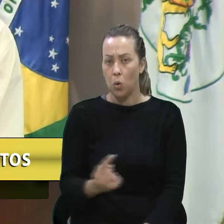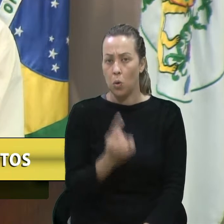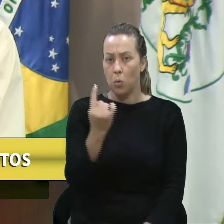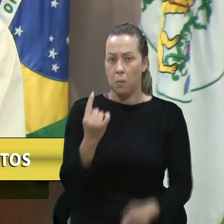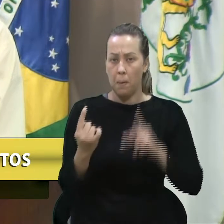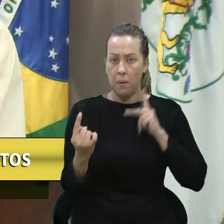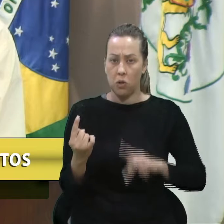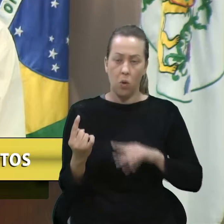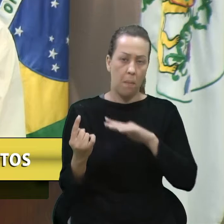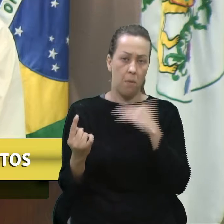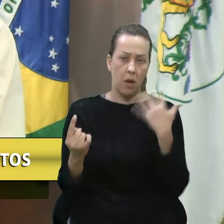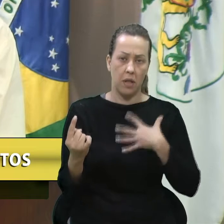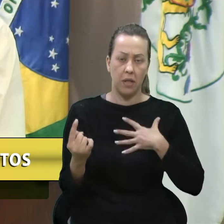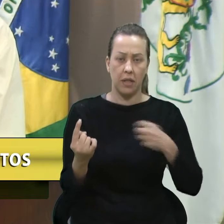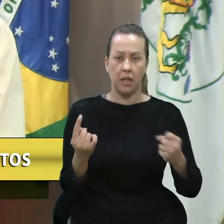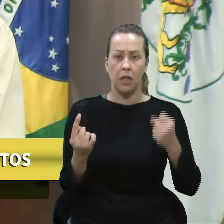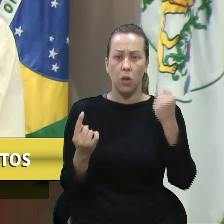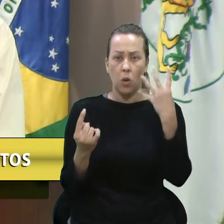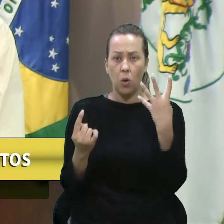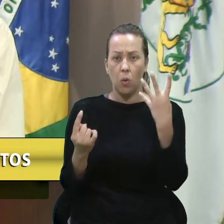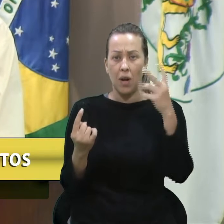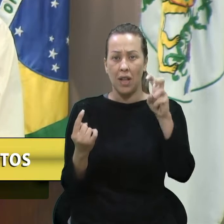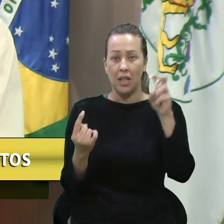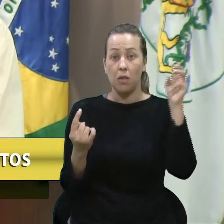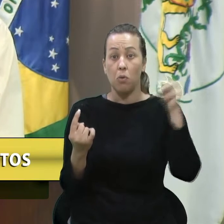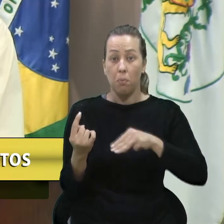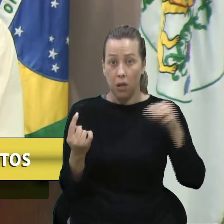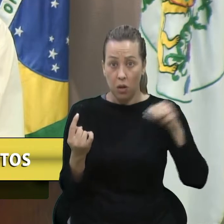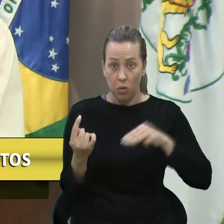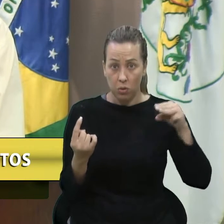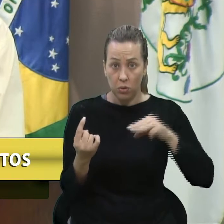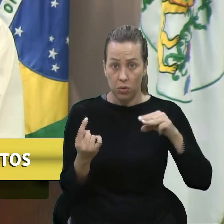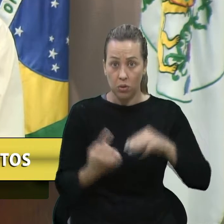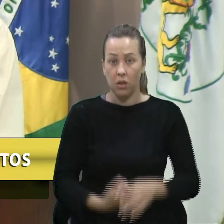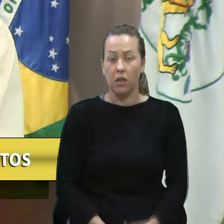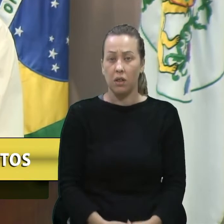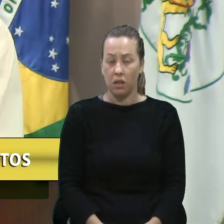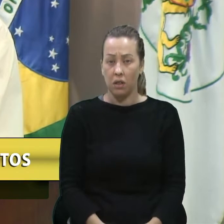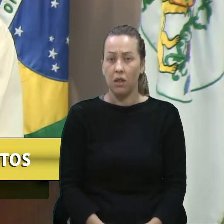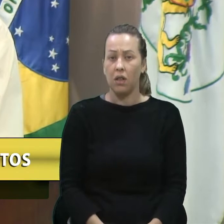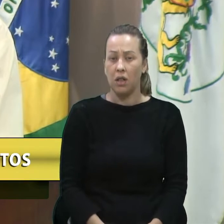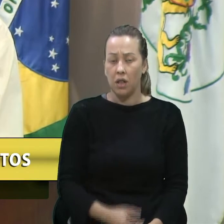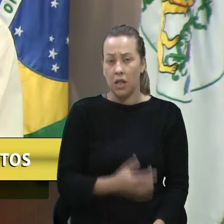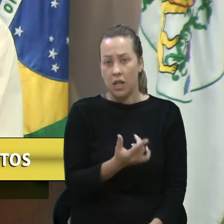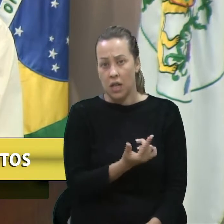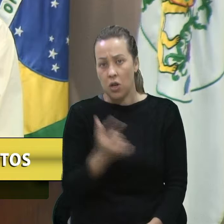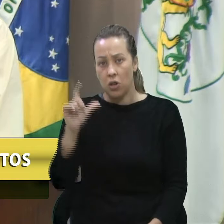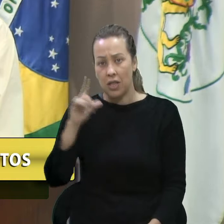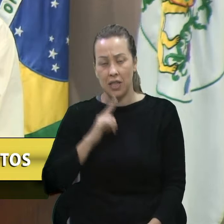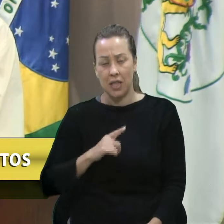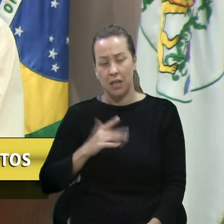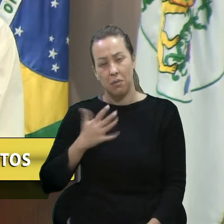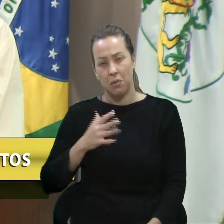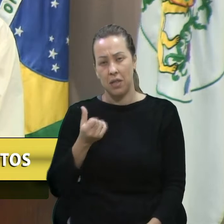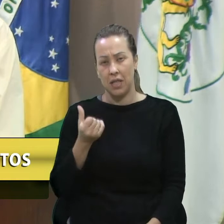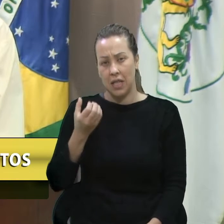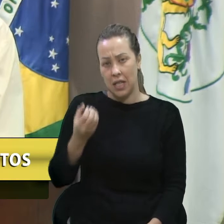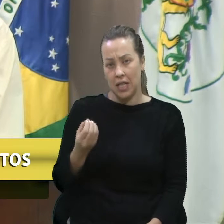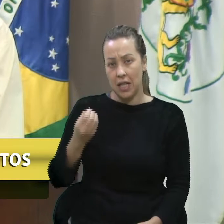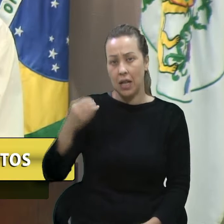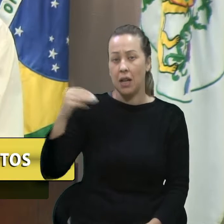morre por suicídio a cada 45 minutos. E ao menos outras 60